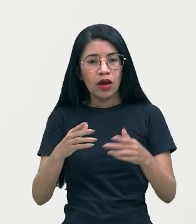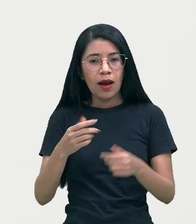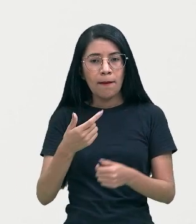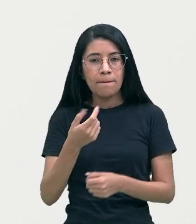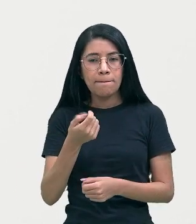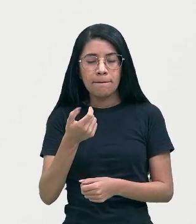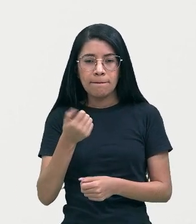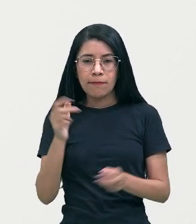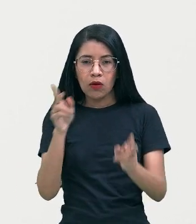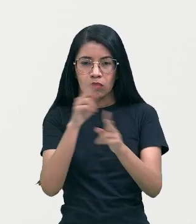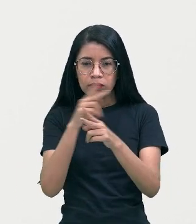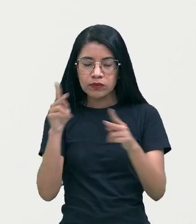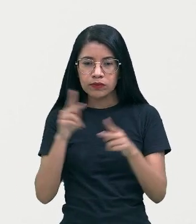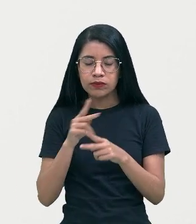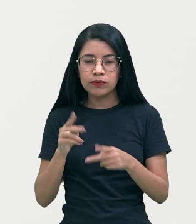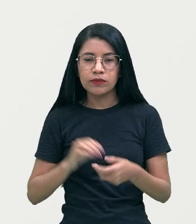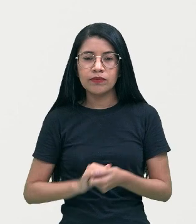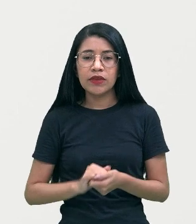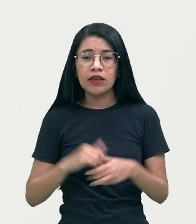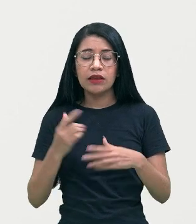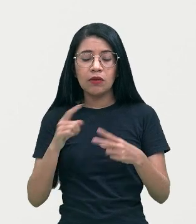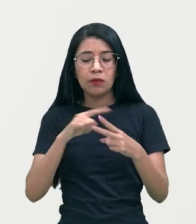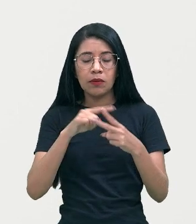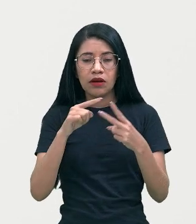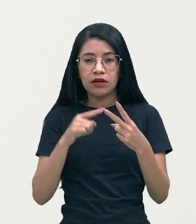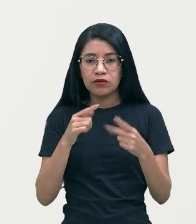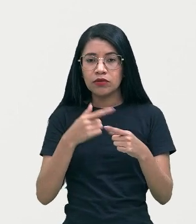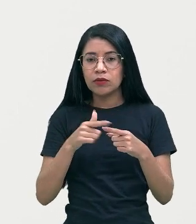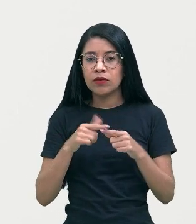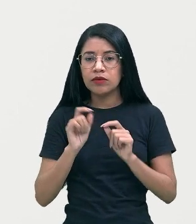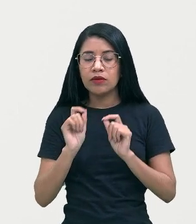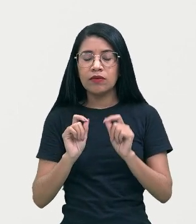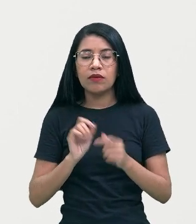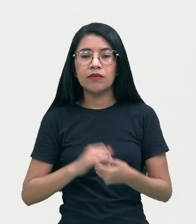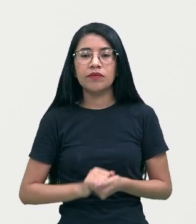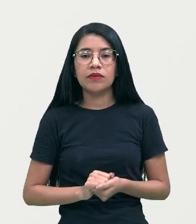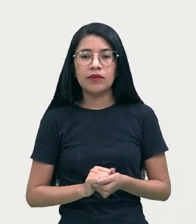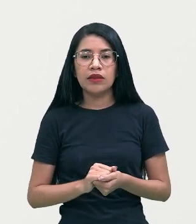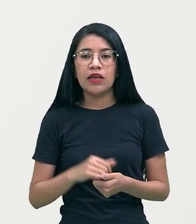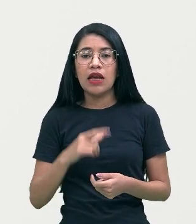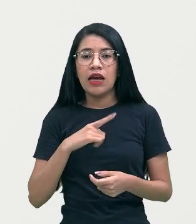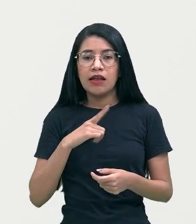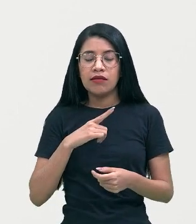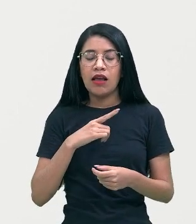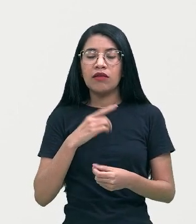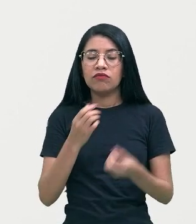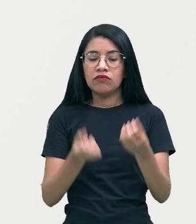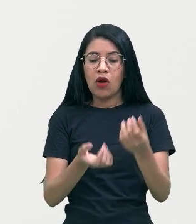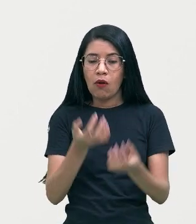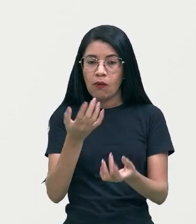Então, observa que eu tenho duas situações. Ou é um incêndio, e